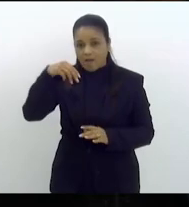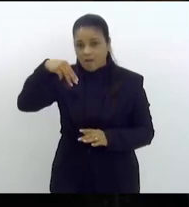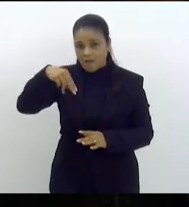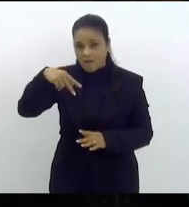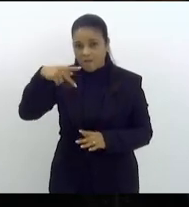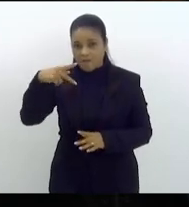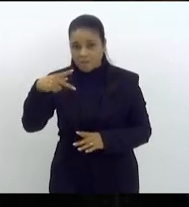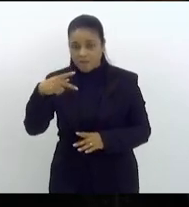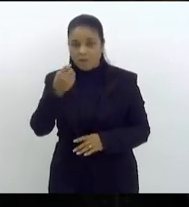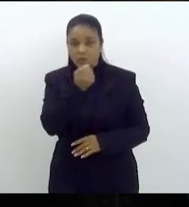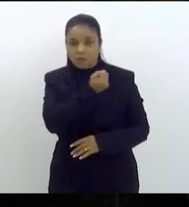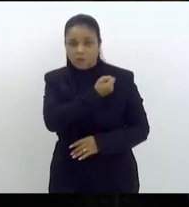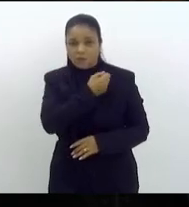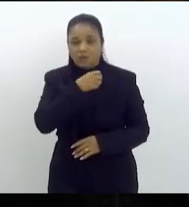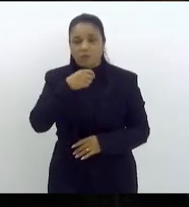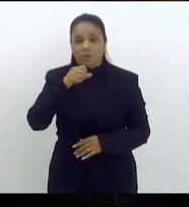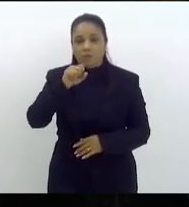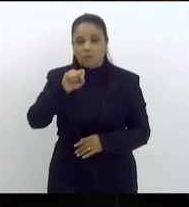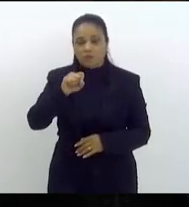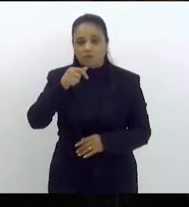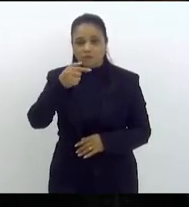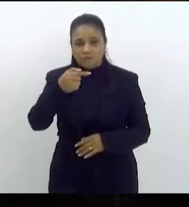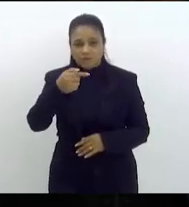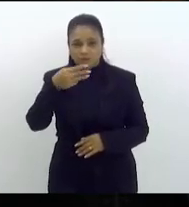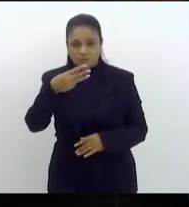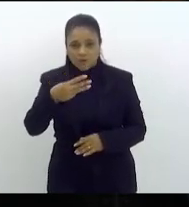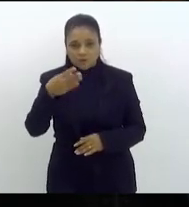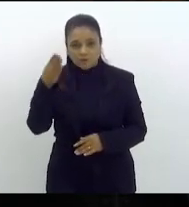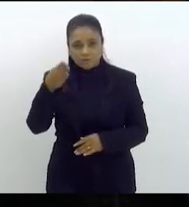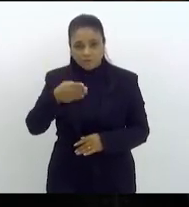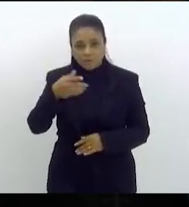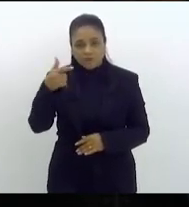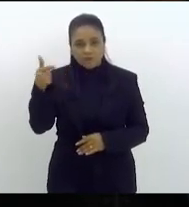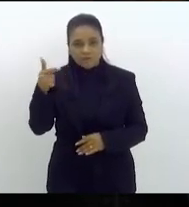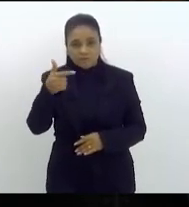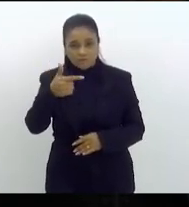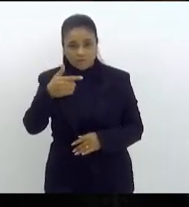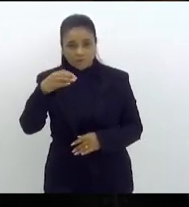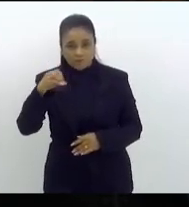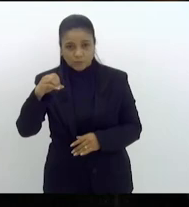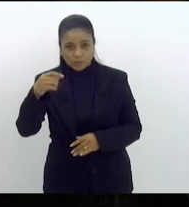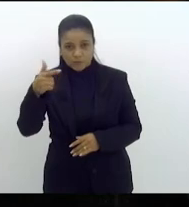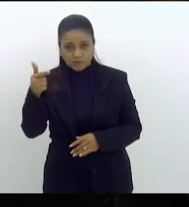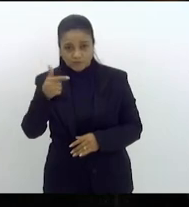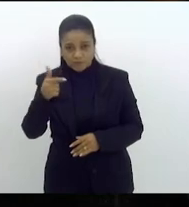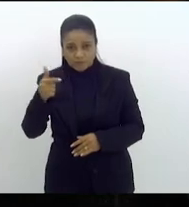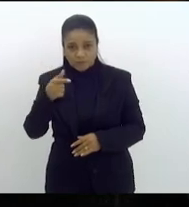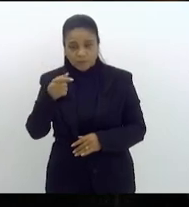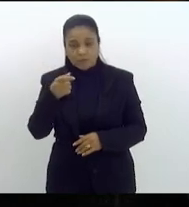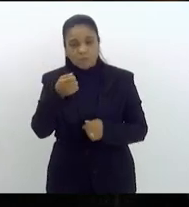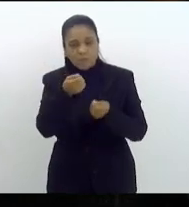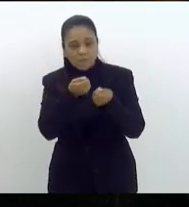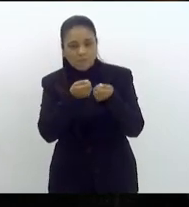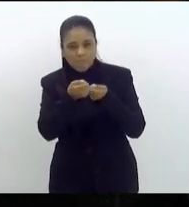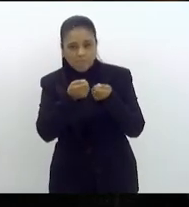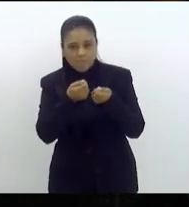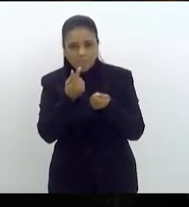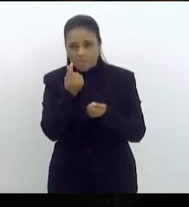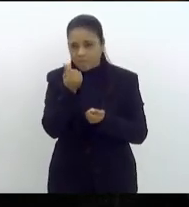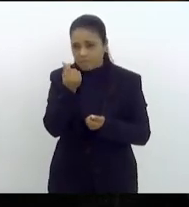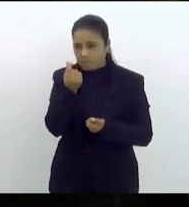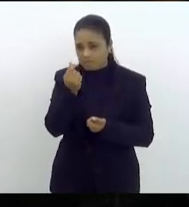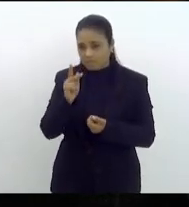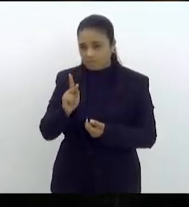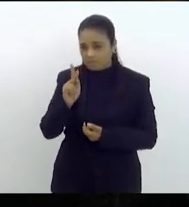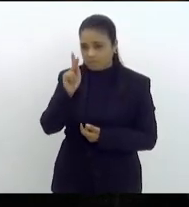874 de 22 que regula o preço de referência do